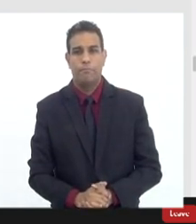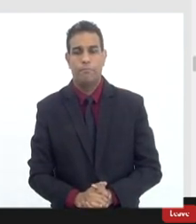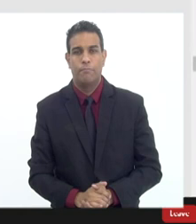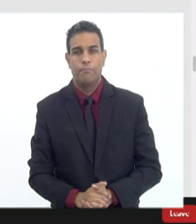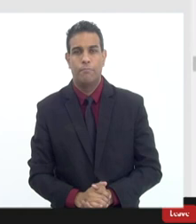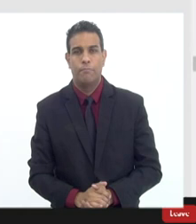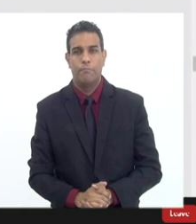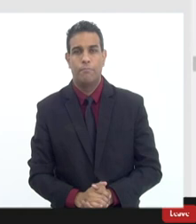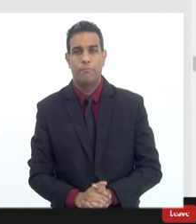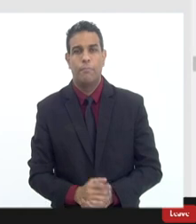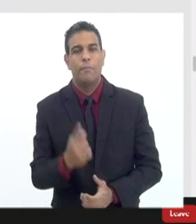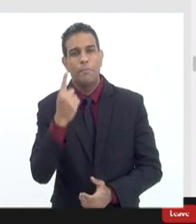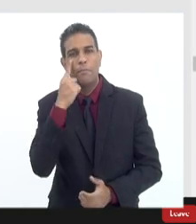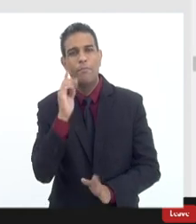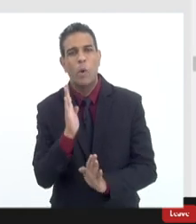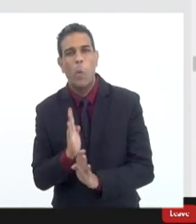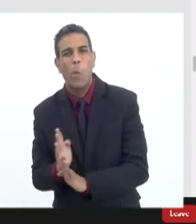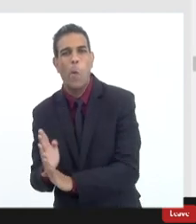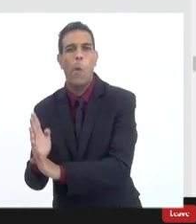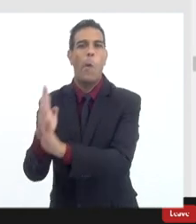de rastreamento dos casos.